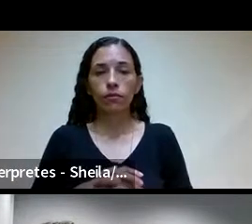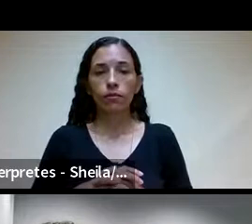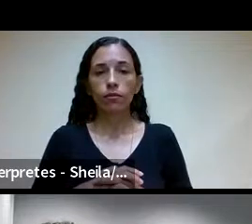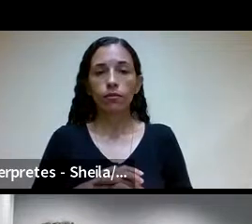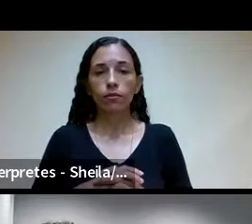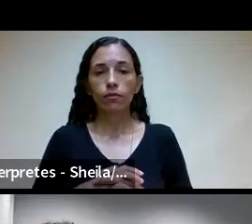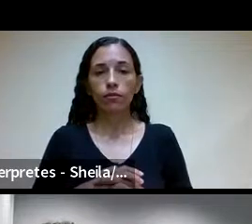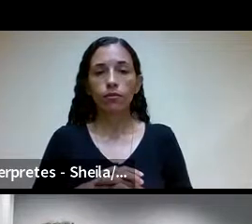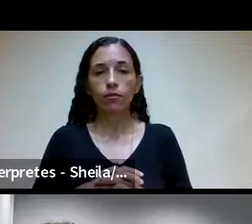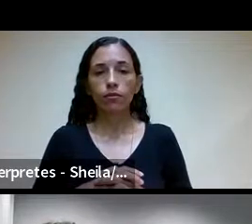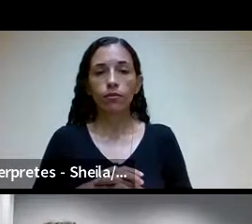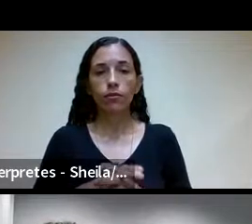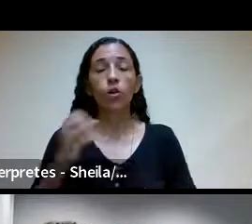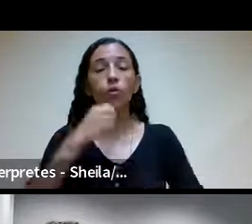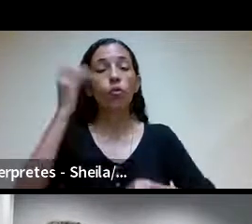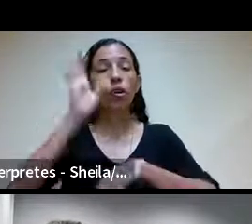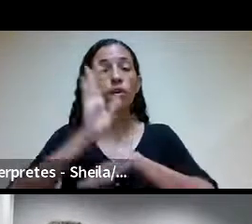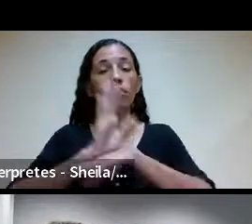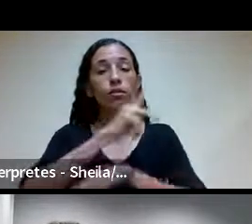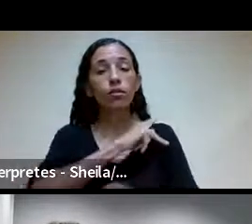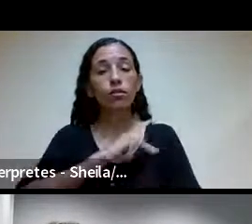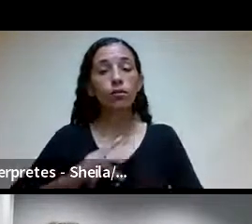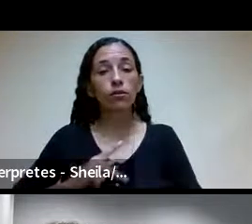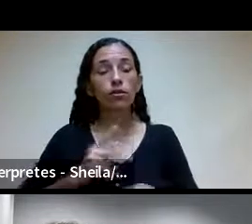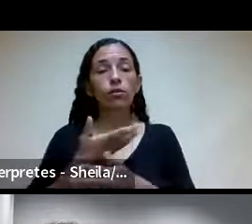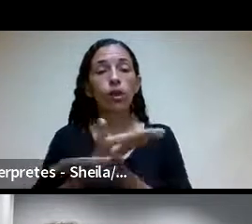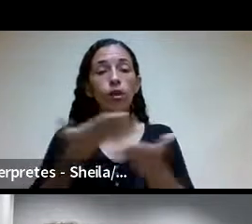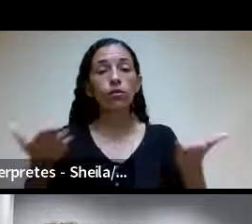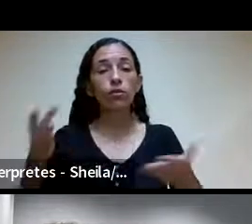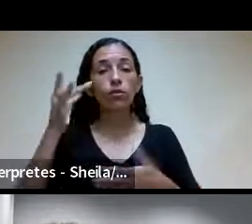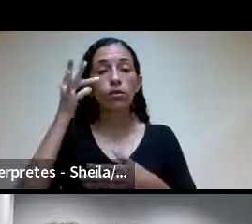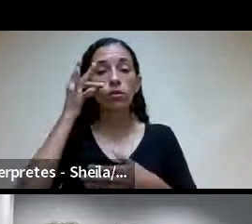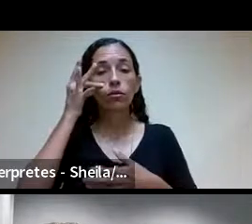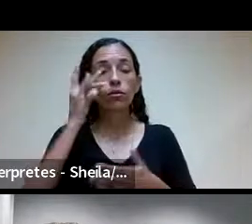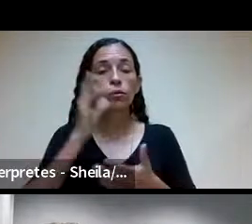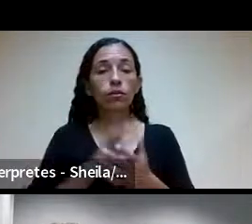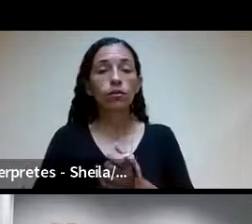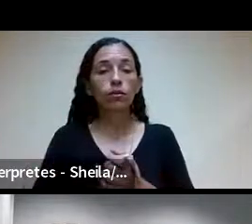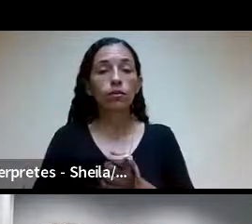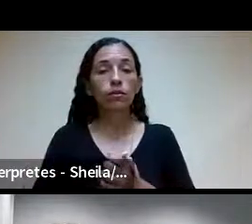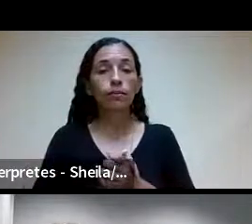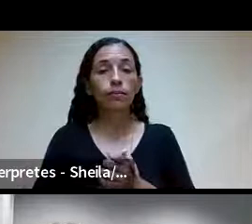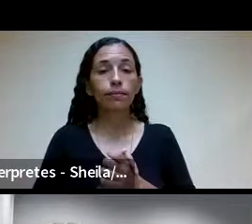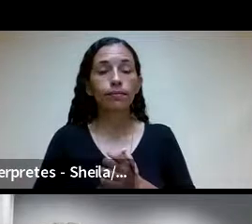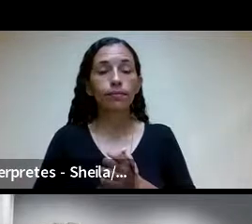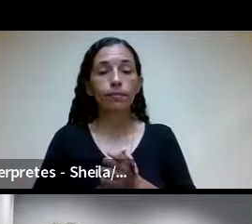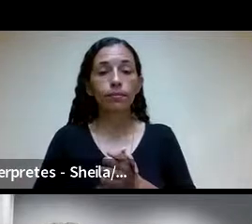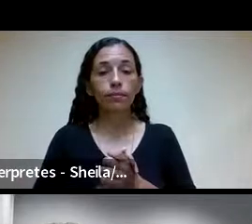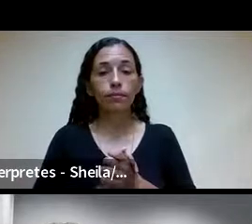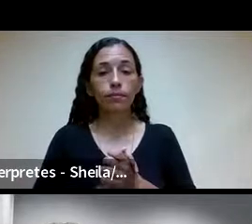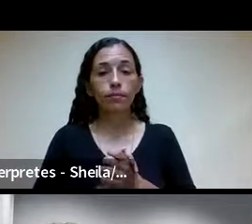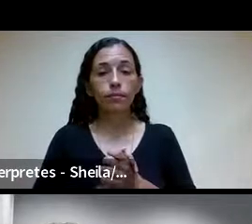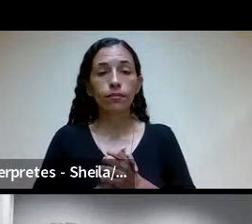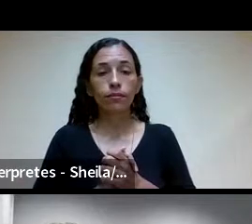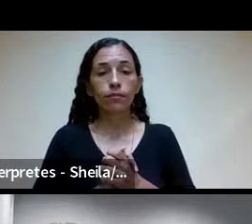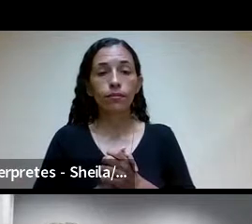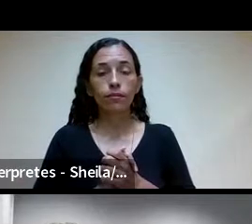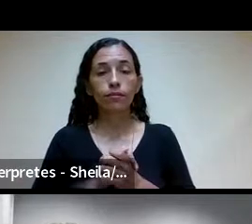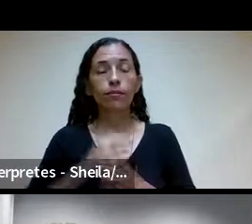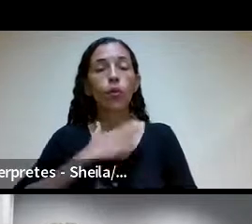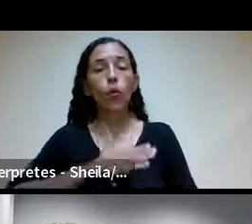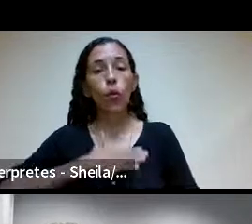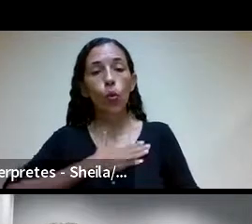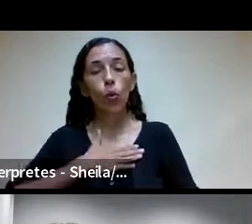Obrigado. Doutor Marcelo. Boa tarde, senhor presidente. Boa tarde, doutor Rodrigo. Boa tarde a todos os membros da corte. É um prazer novamente estar aqui integrando essa